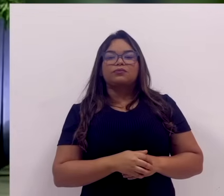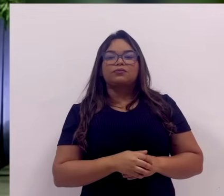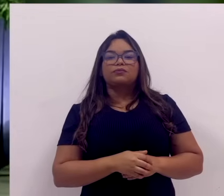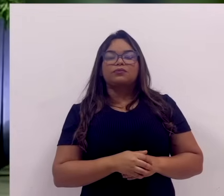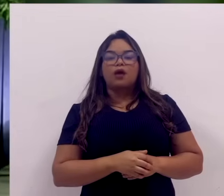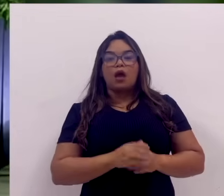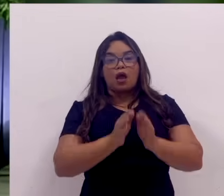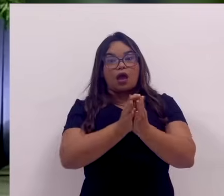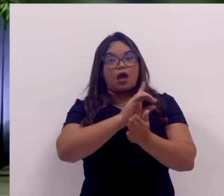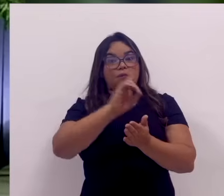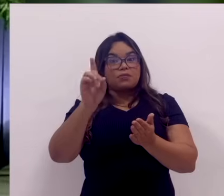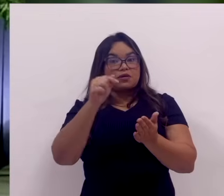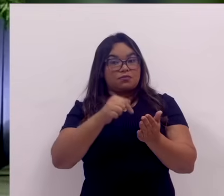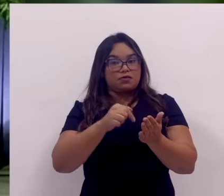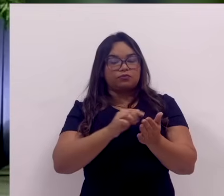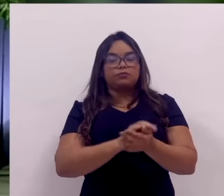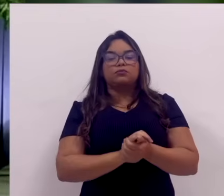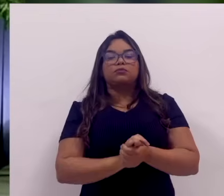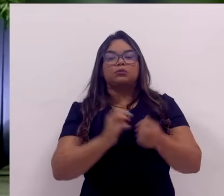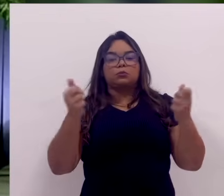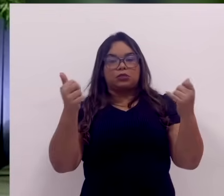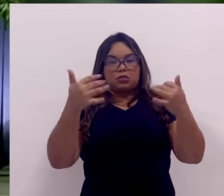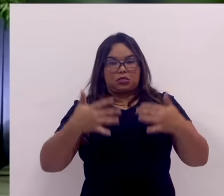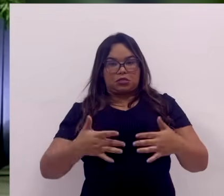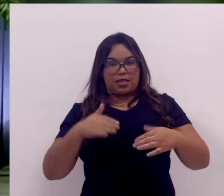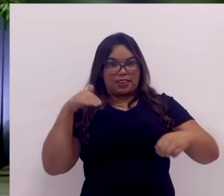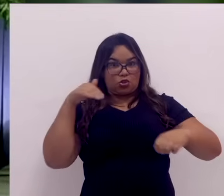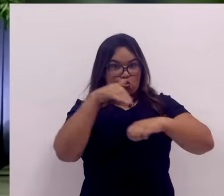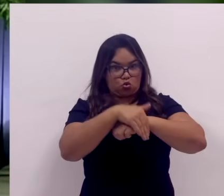A Bíblia diz que os pastores estavam nos campos.